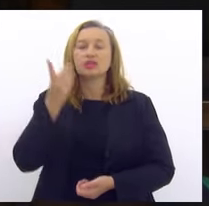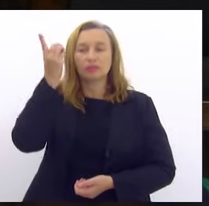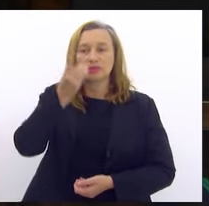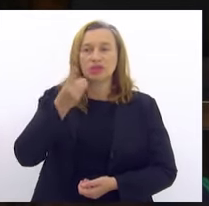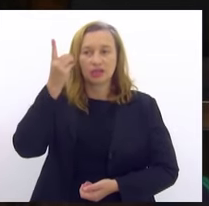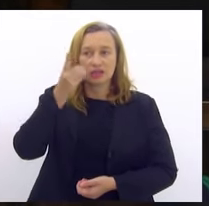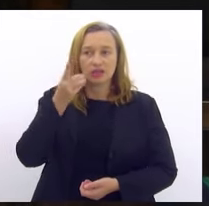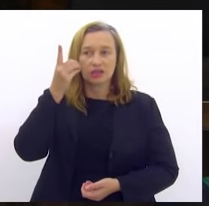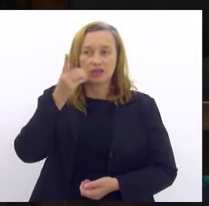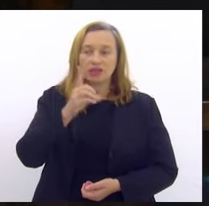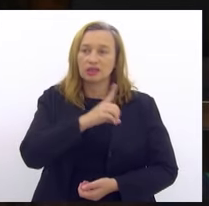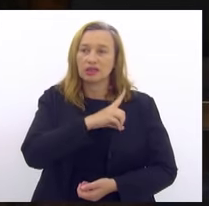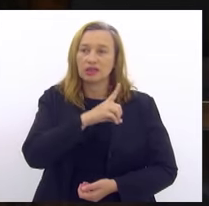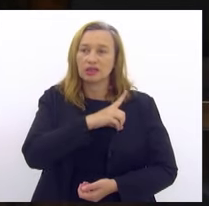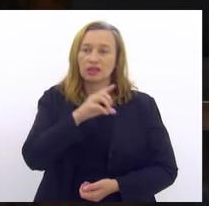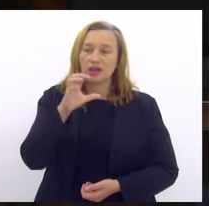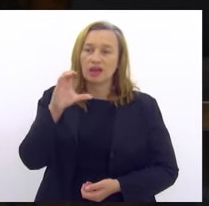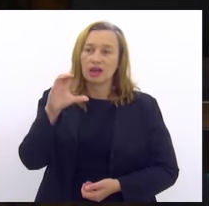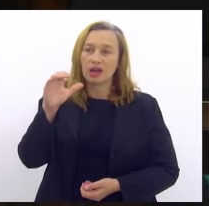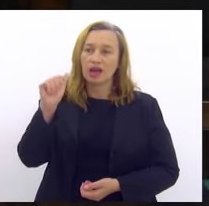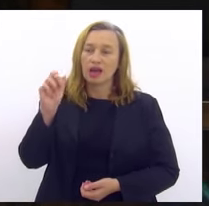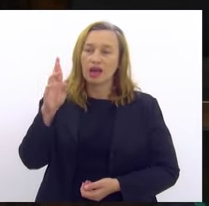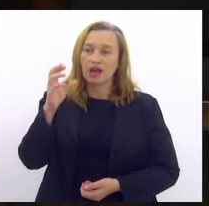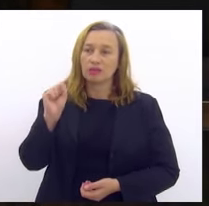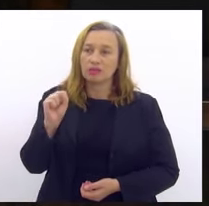deputado delegado Carlos Augusto,